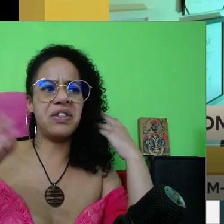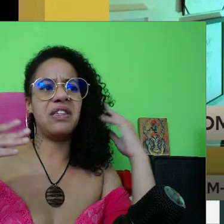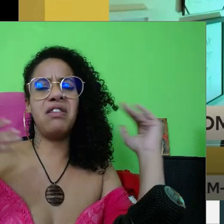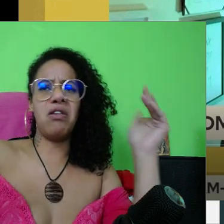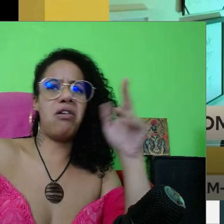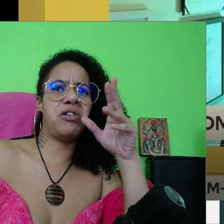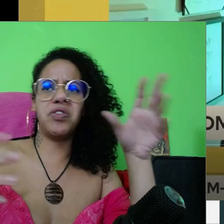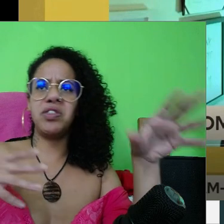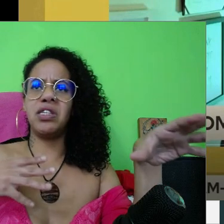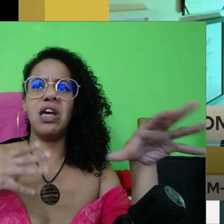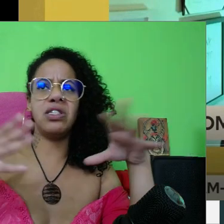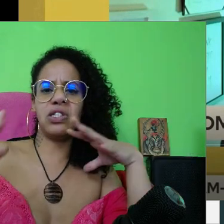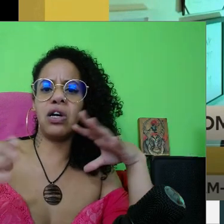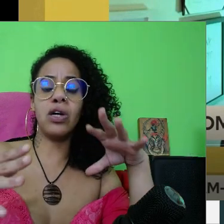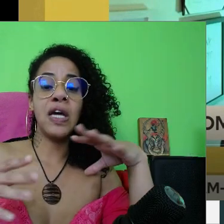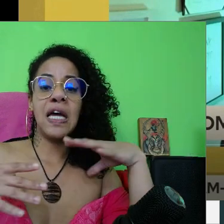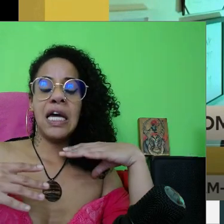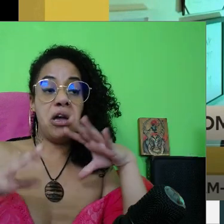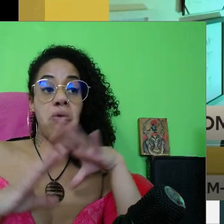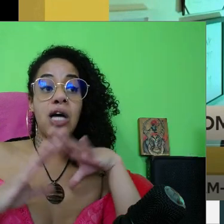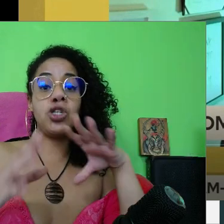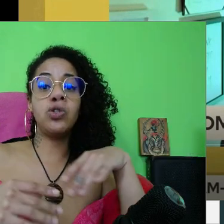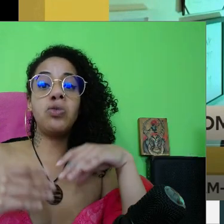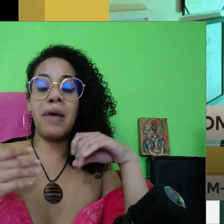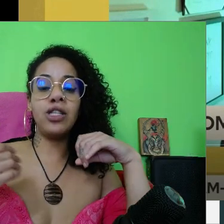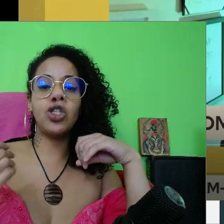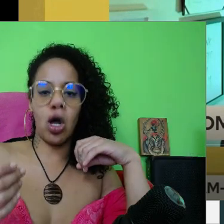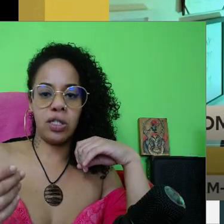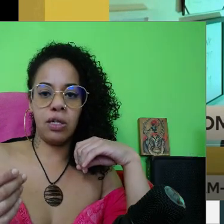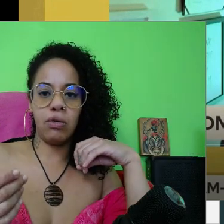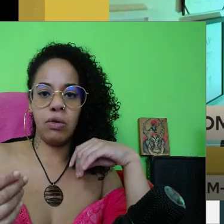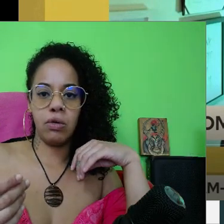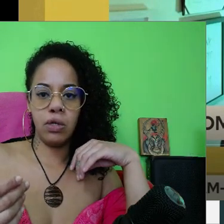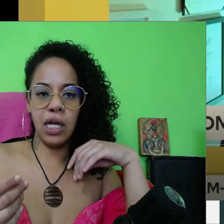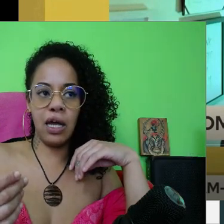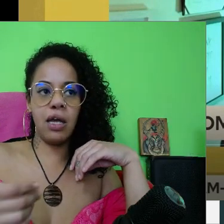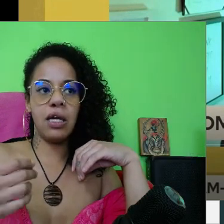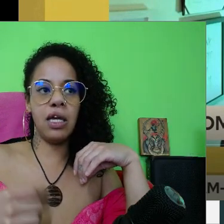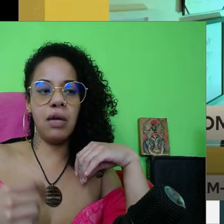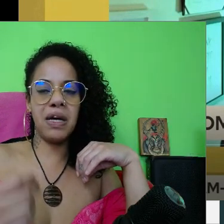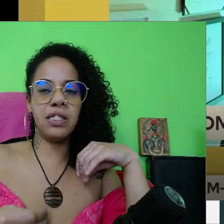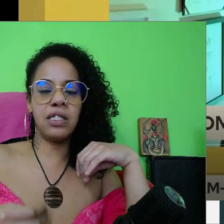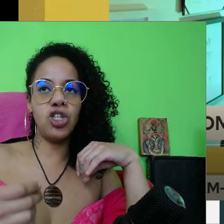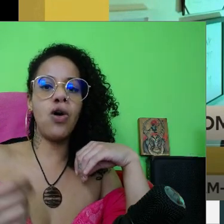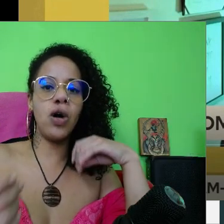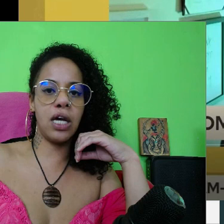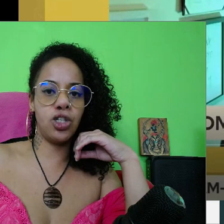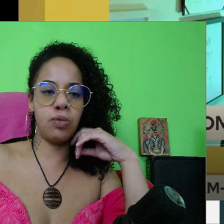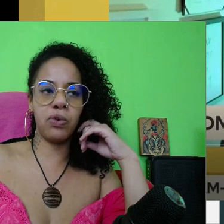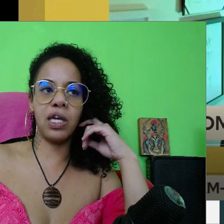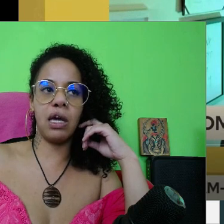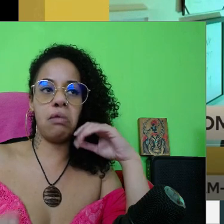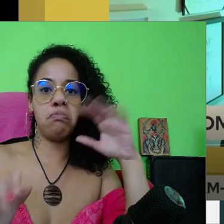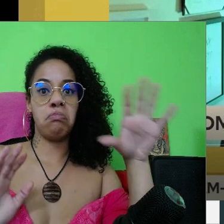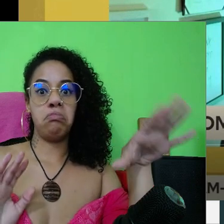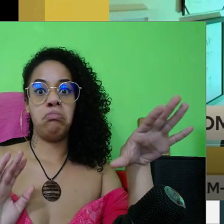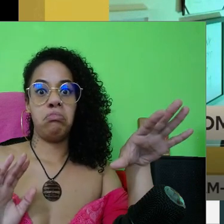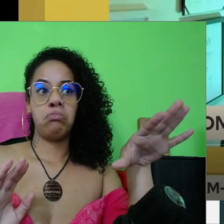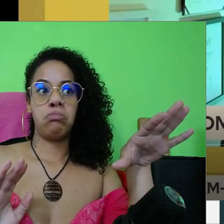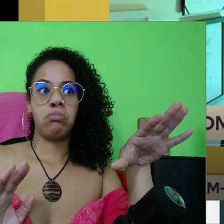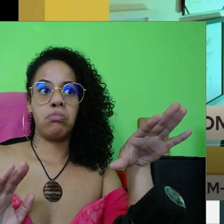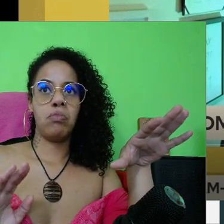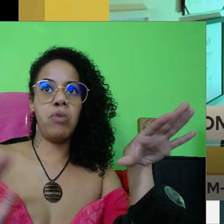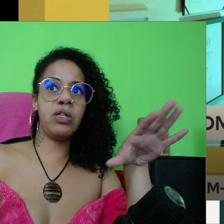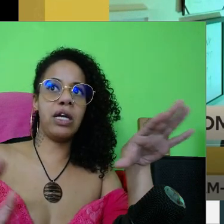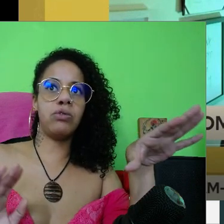playboyzinhos assim nós vocês esse negócio eu acho isso bem tóxico né e bastante arrogante porque